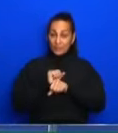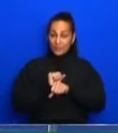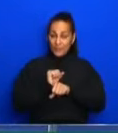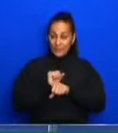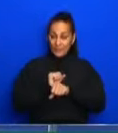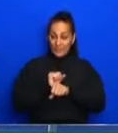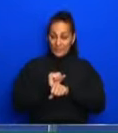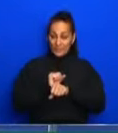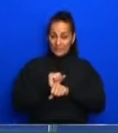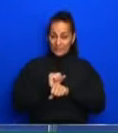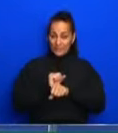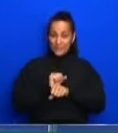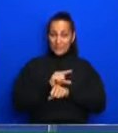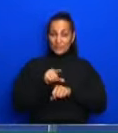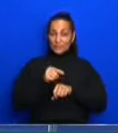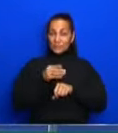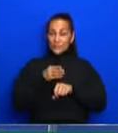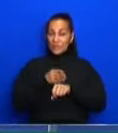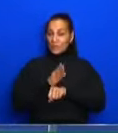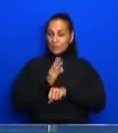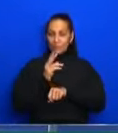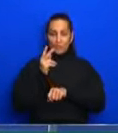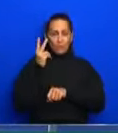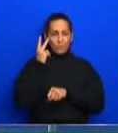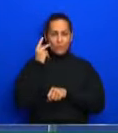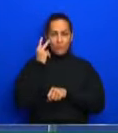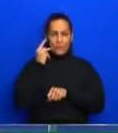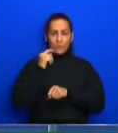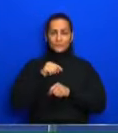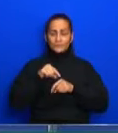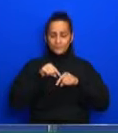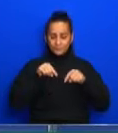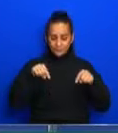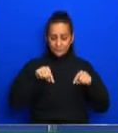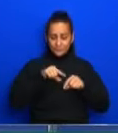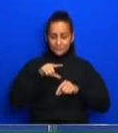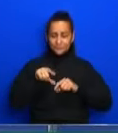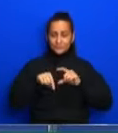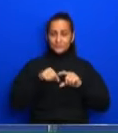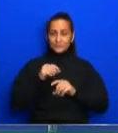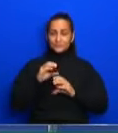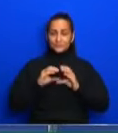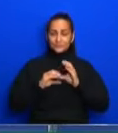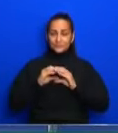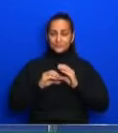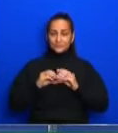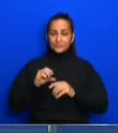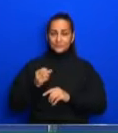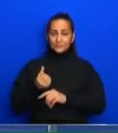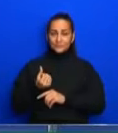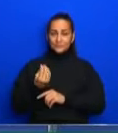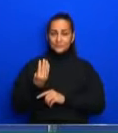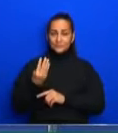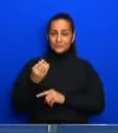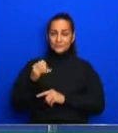globo. A dezena é válida normalmente, vamos confirmar as cinco dezenas sorteadas no concurso